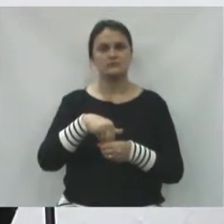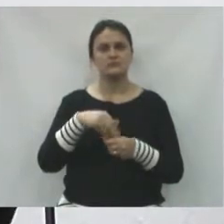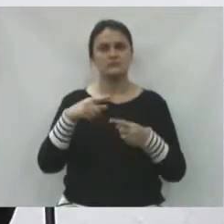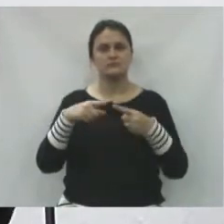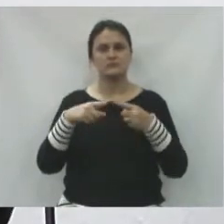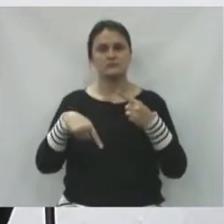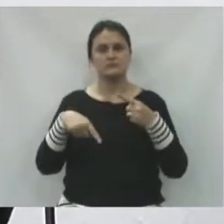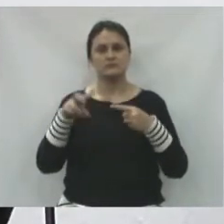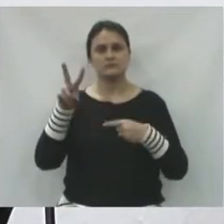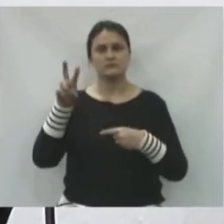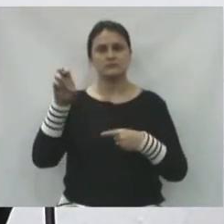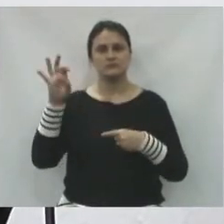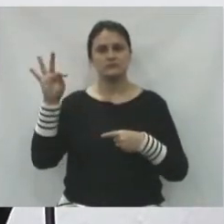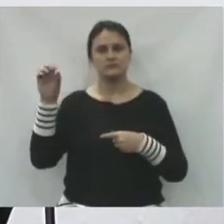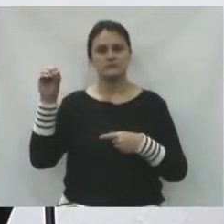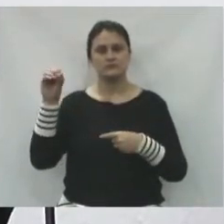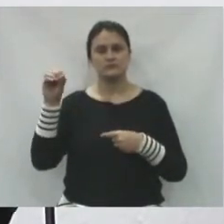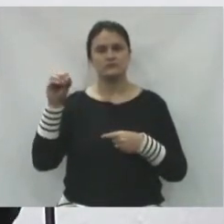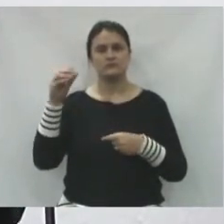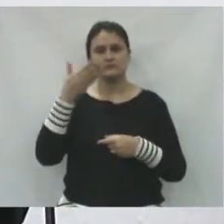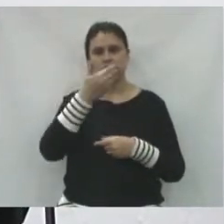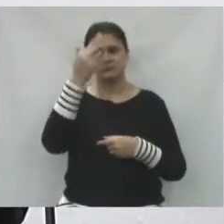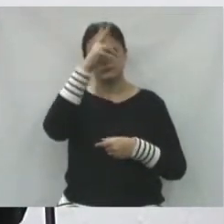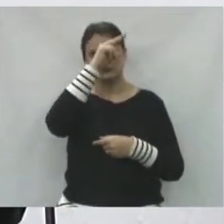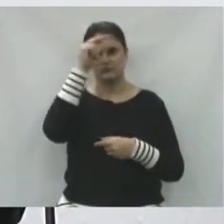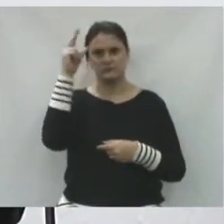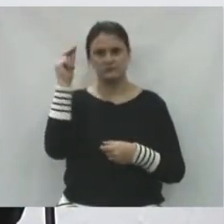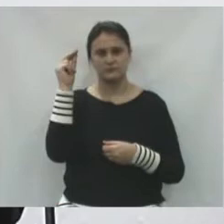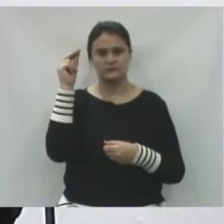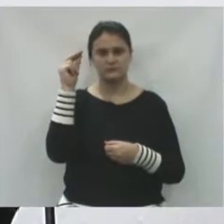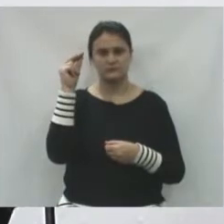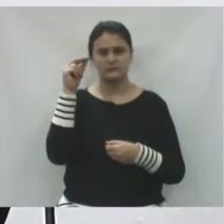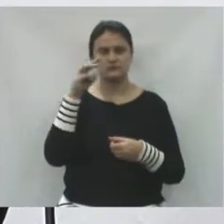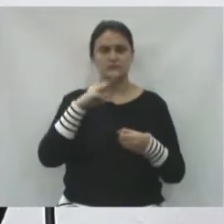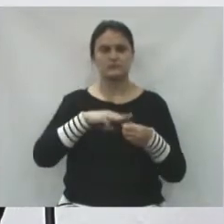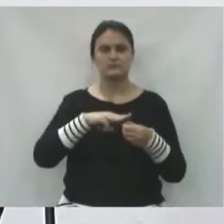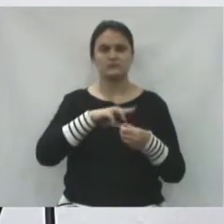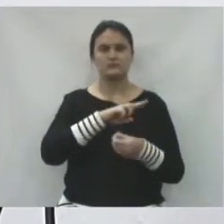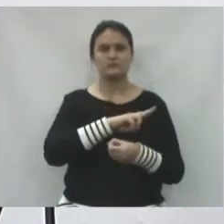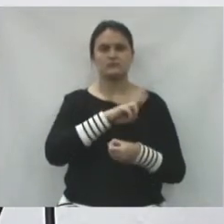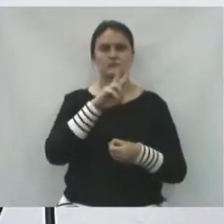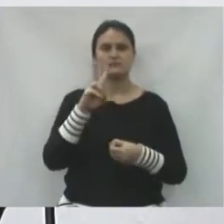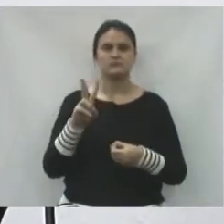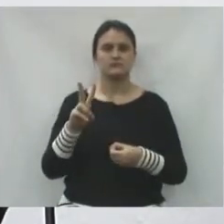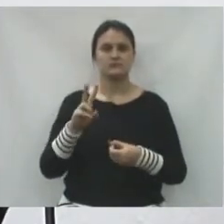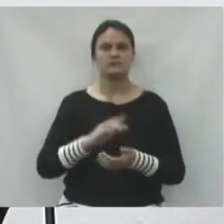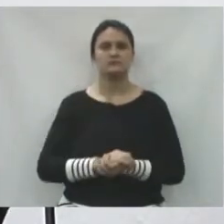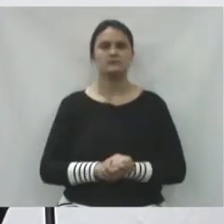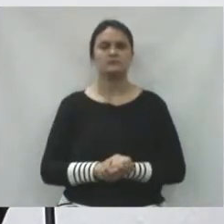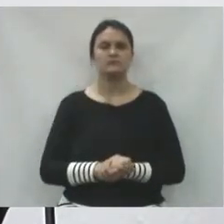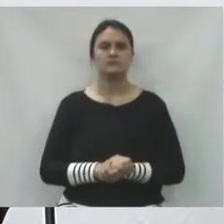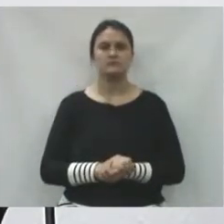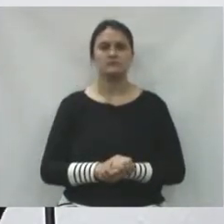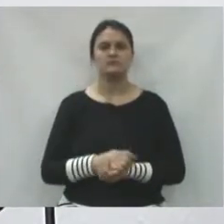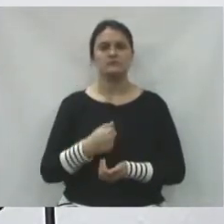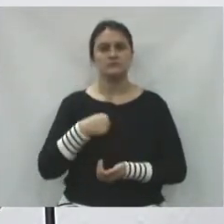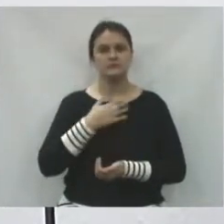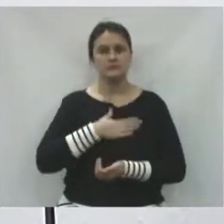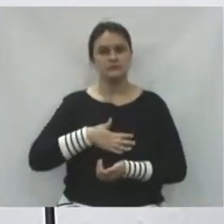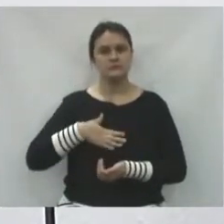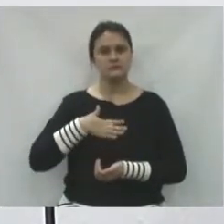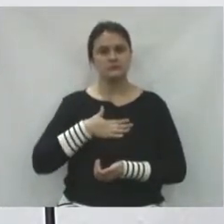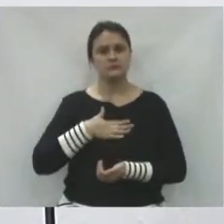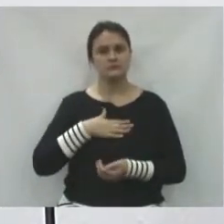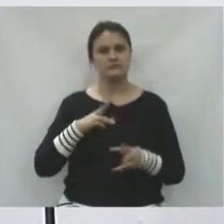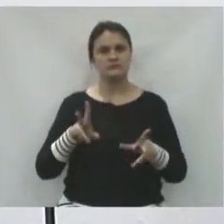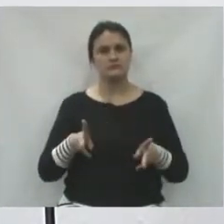um veto oriundo do Executivo Municipal de União da Vitória. E eu gostaria